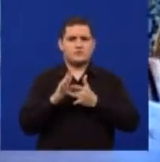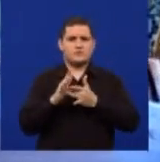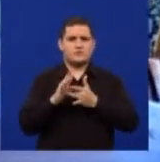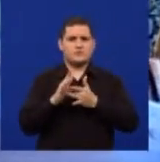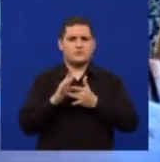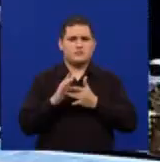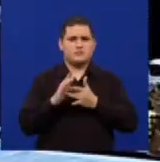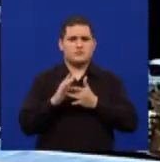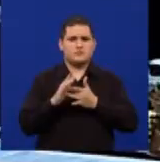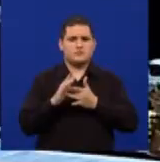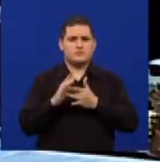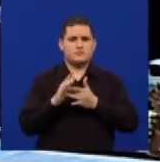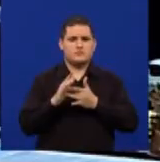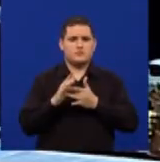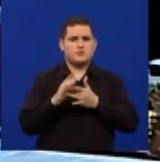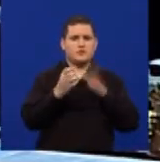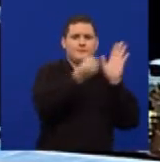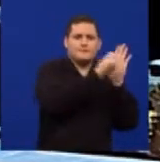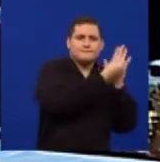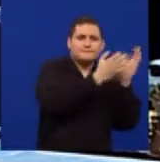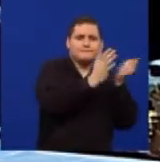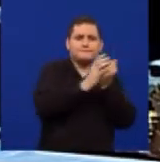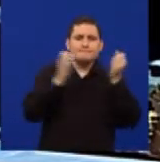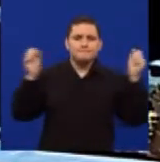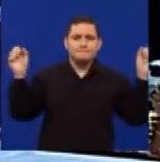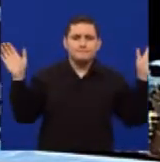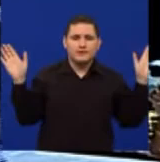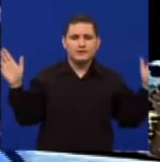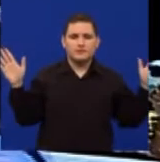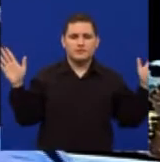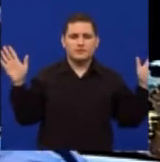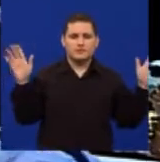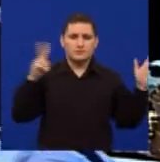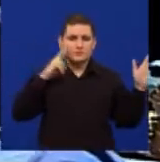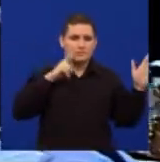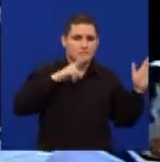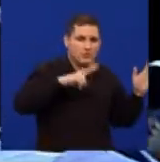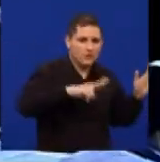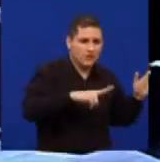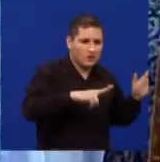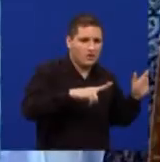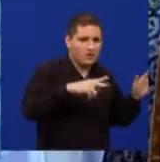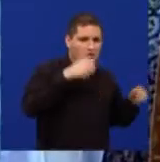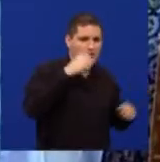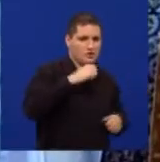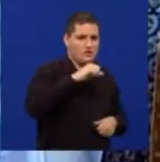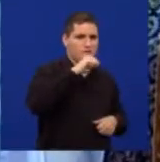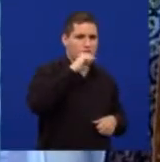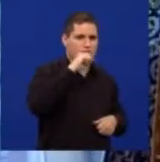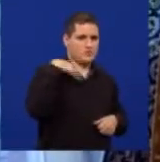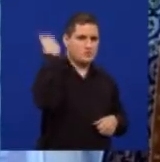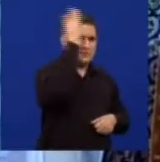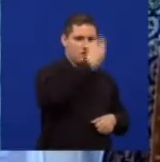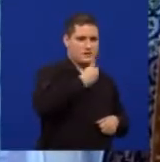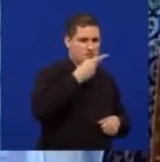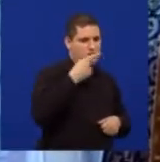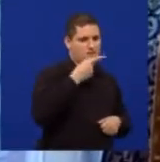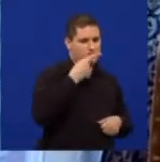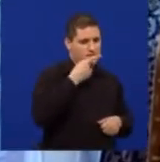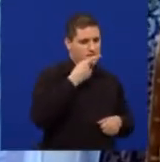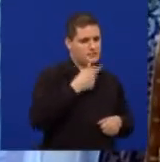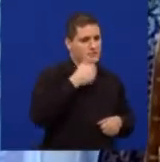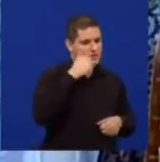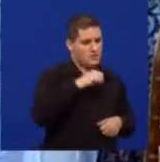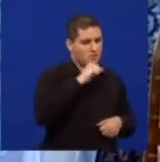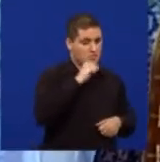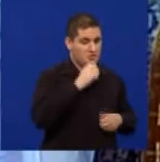Volta-se à sua mãe e diz: Mãe, eis aí os teus filhos. Queremos neste momento